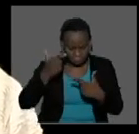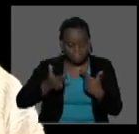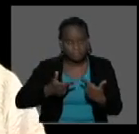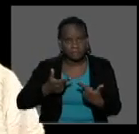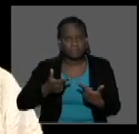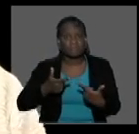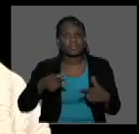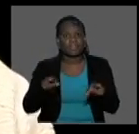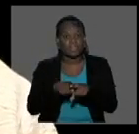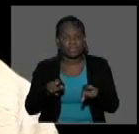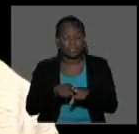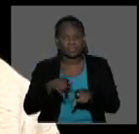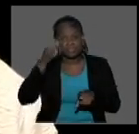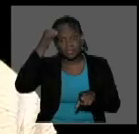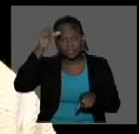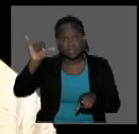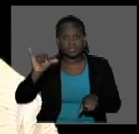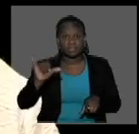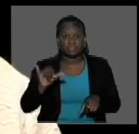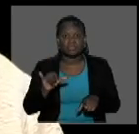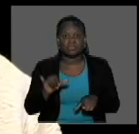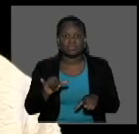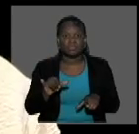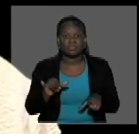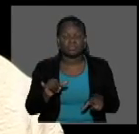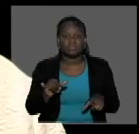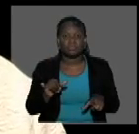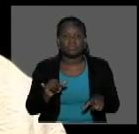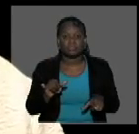racionalizada e sair da